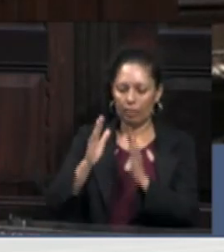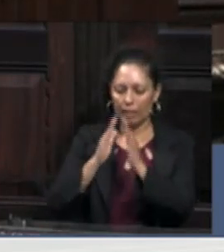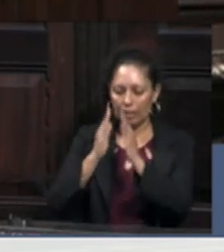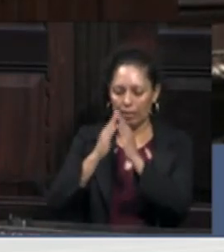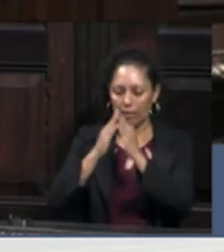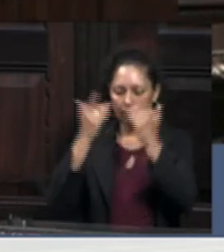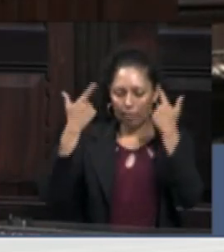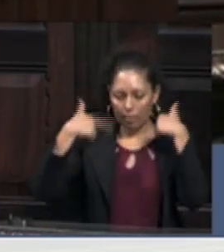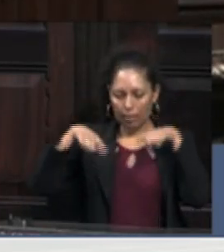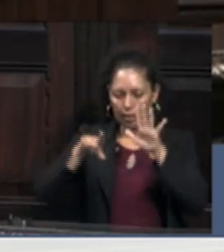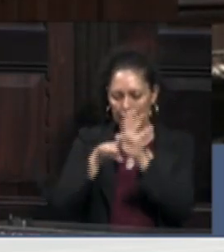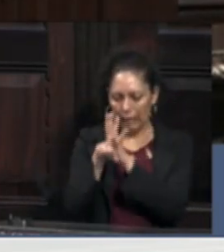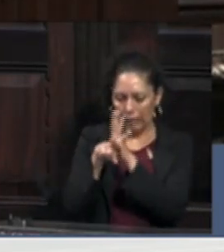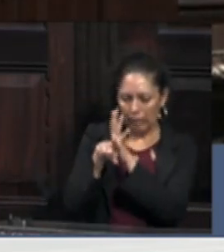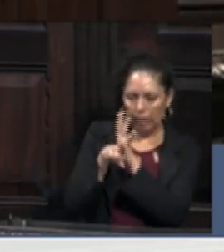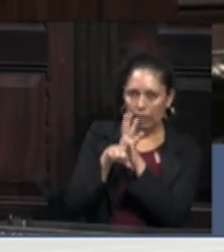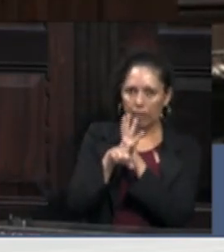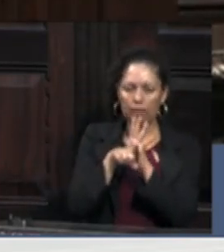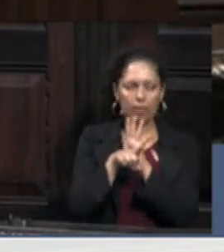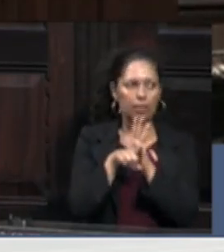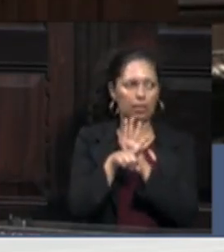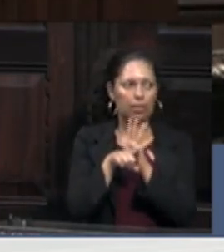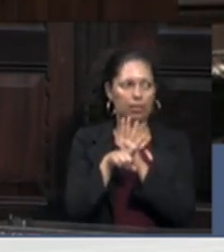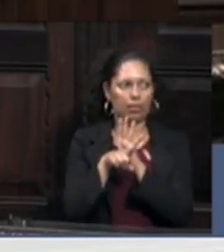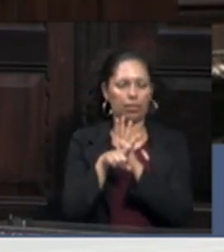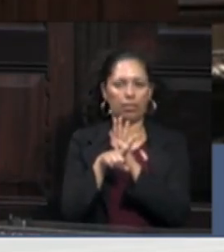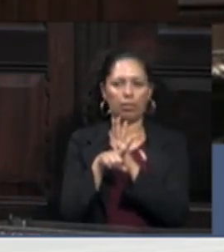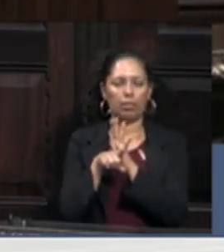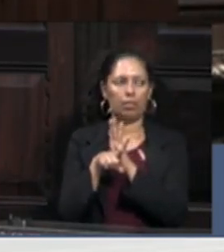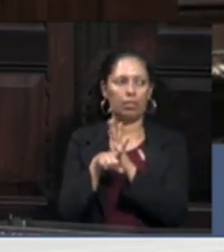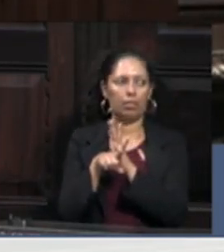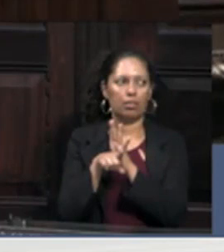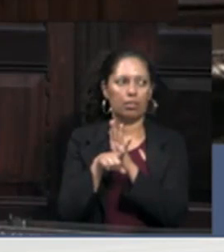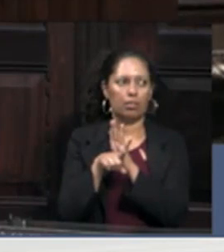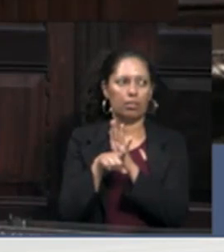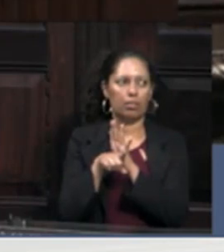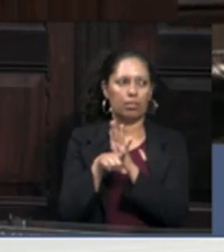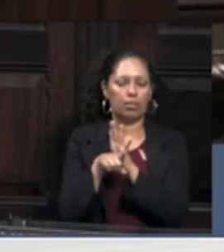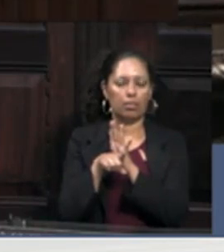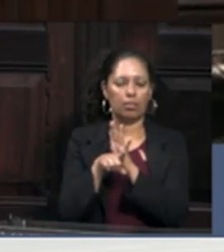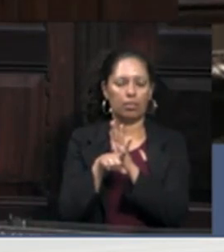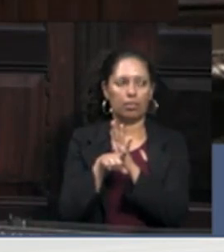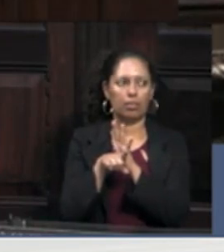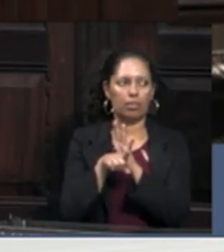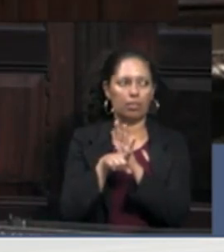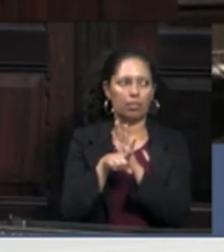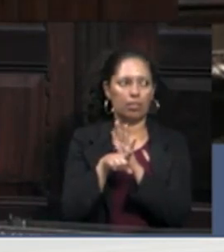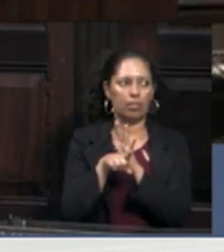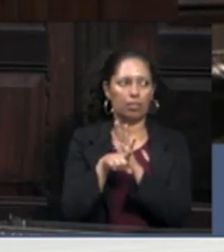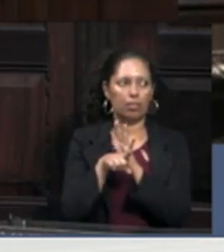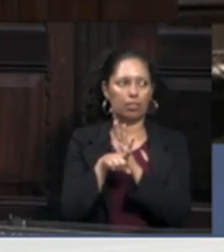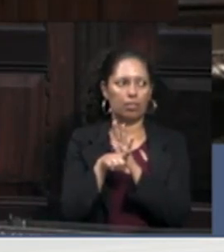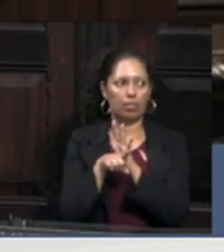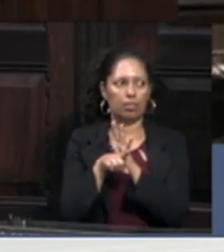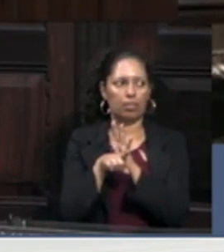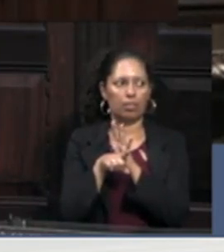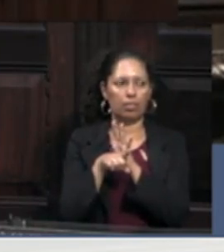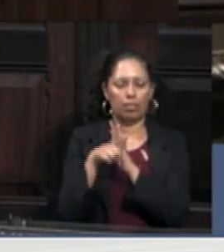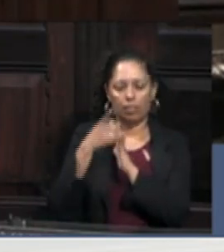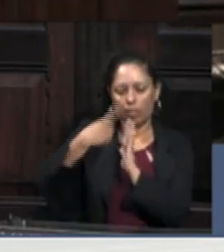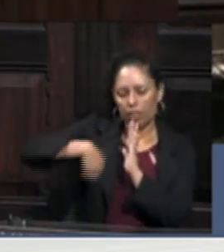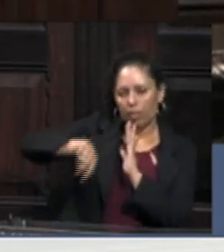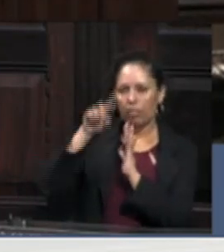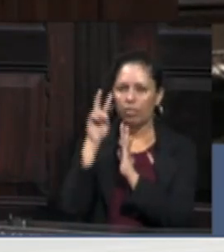grau de profundidade bastante elevado, quer dizer, as críticas apontadas de forma a